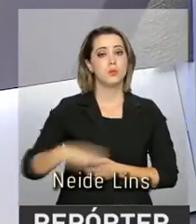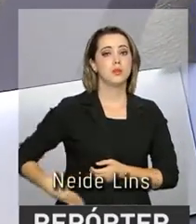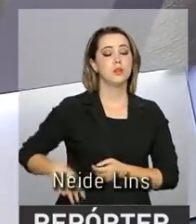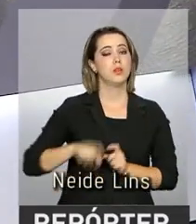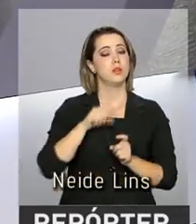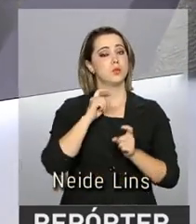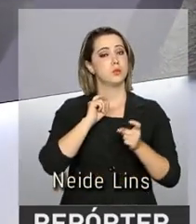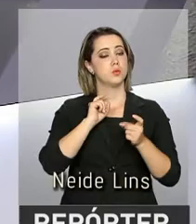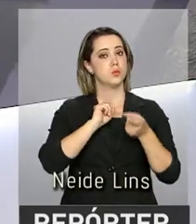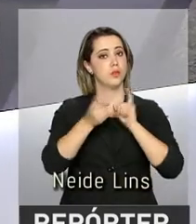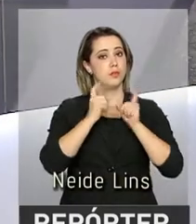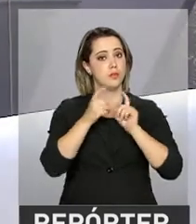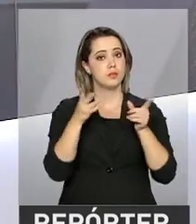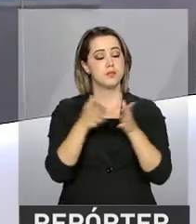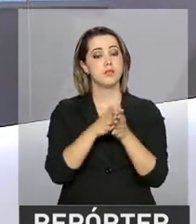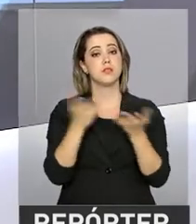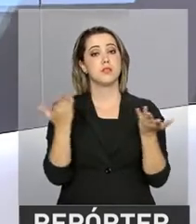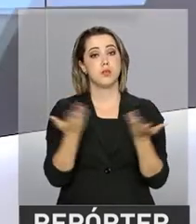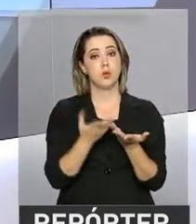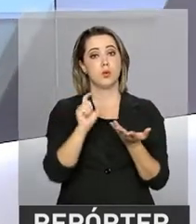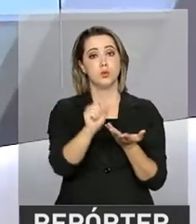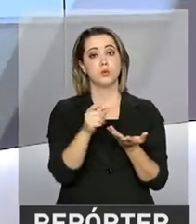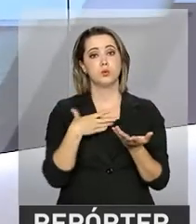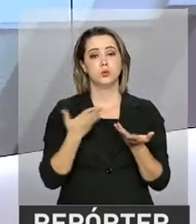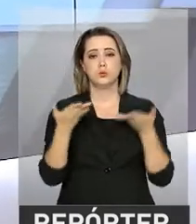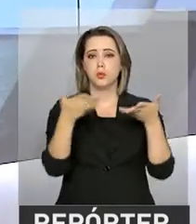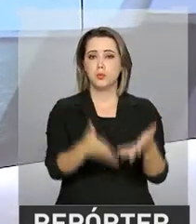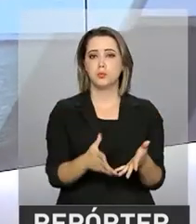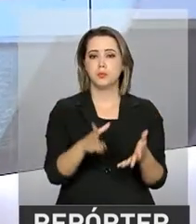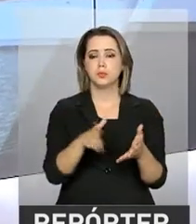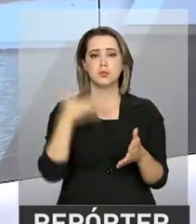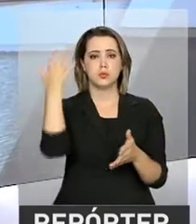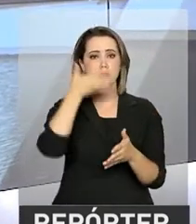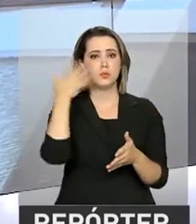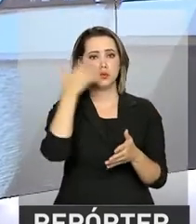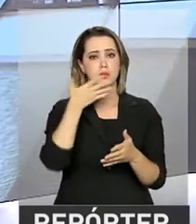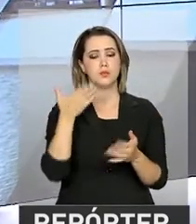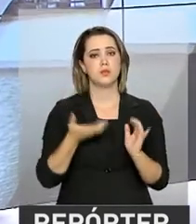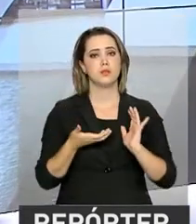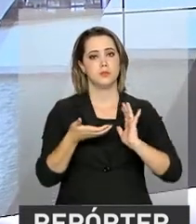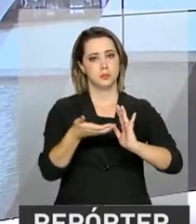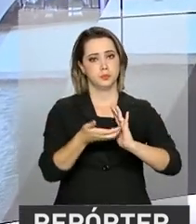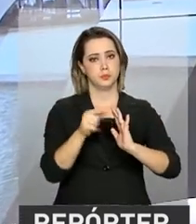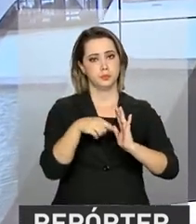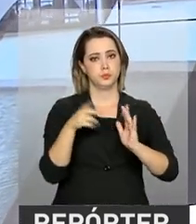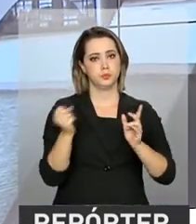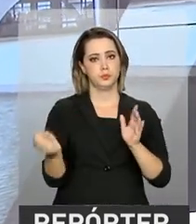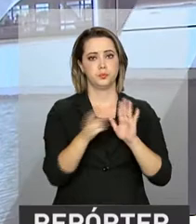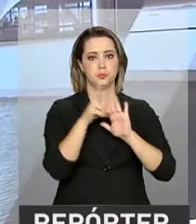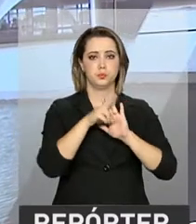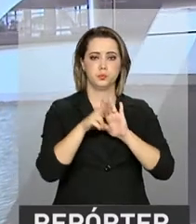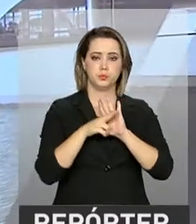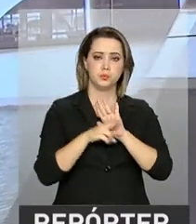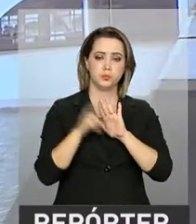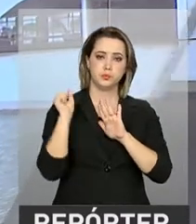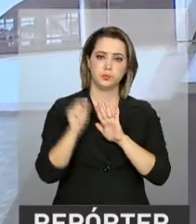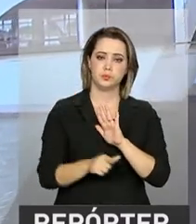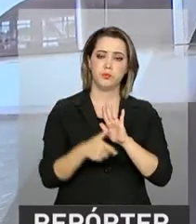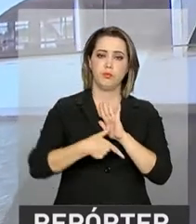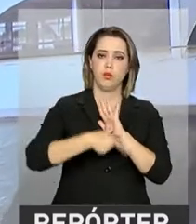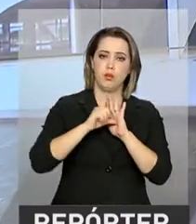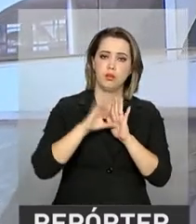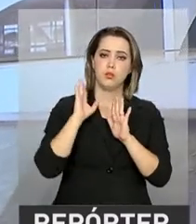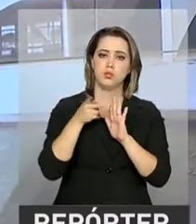fazenda e henrique meirelles participou hoje da audiência pública na câmara dos deputados sobre a reforma da previdência mais cedo meirelles